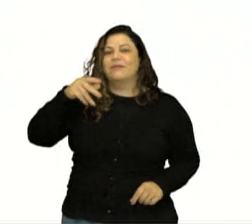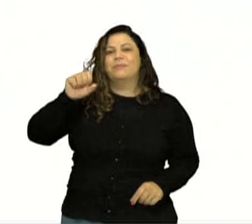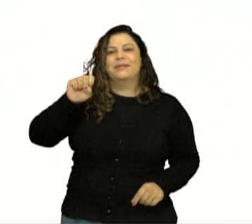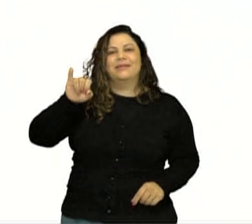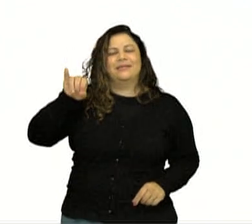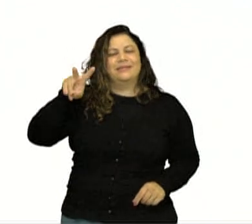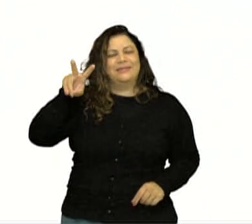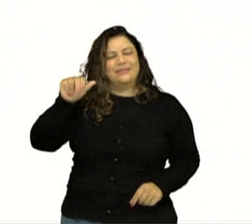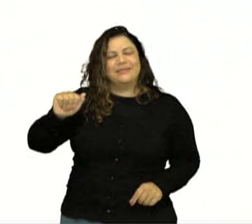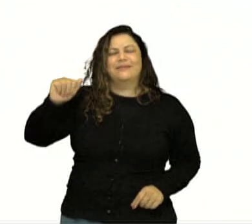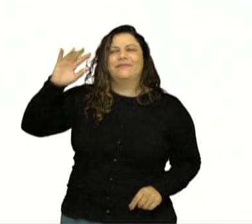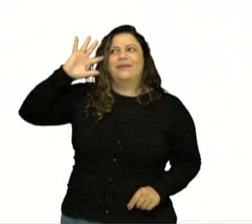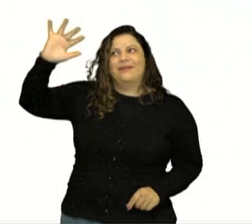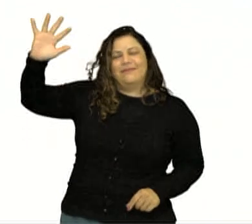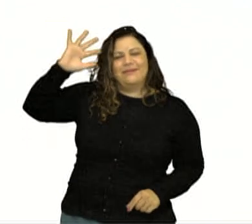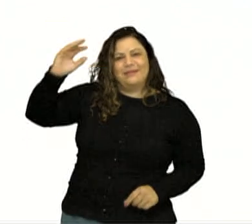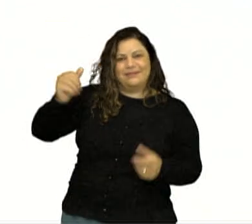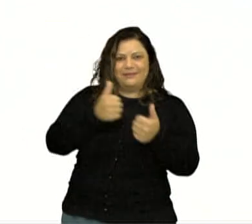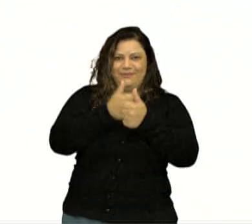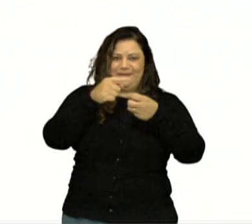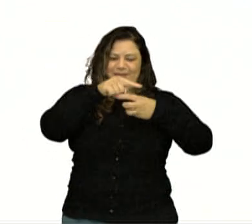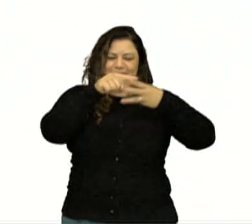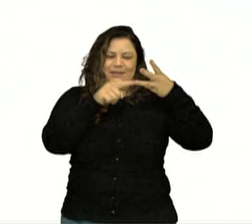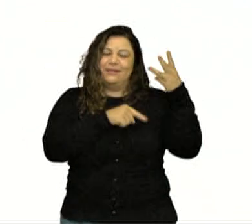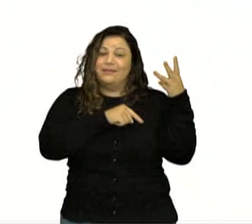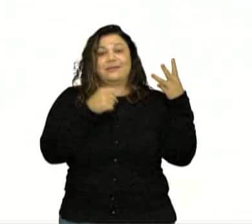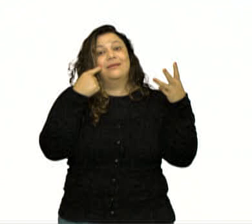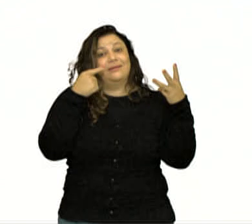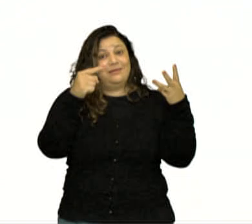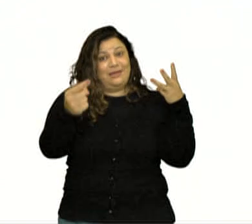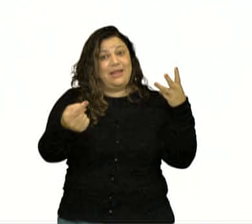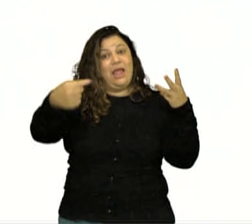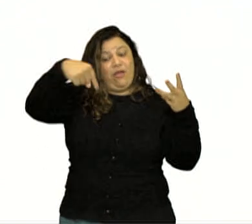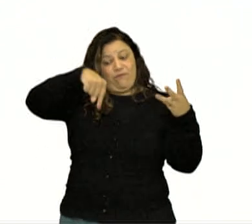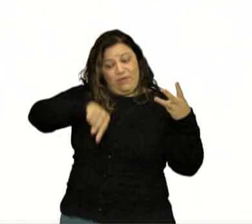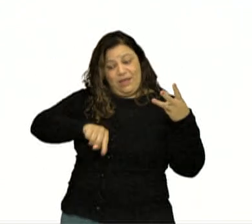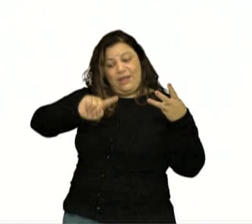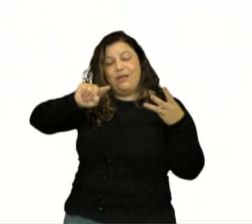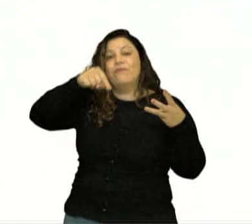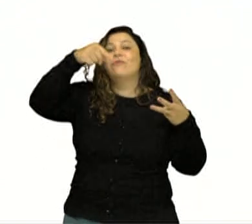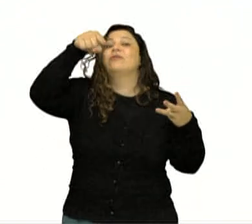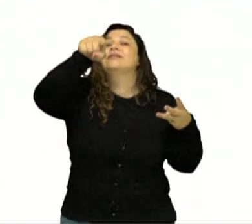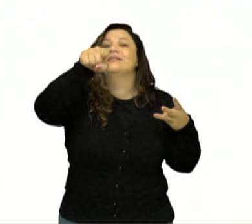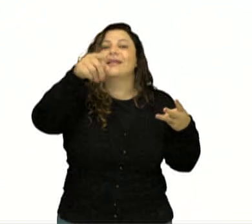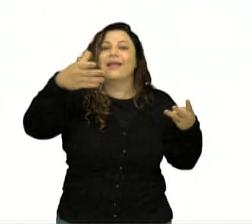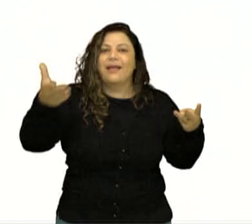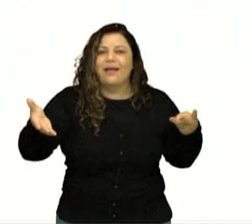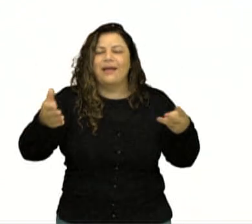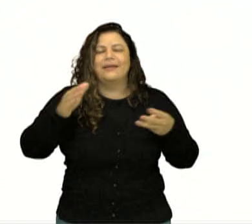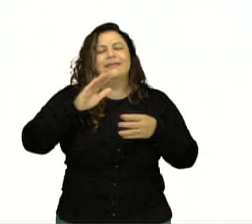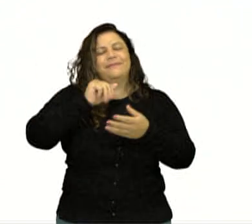reflexiva. Belezinha? Então, eu fico aqui, você fica aí fazendo. Vai lá, hein?